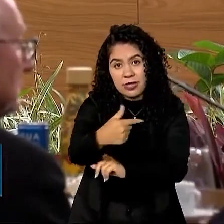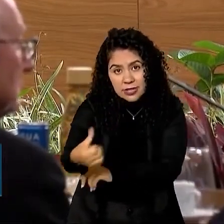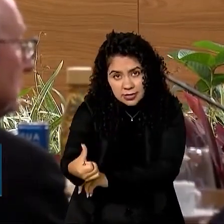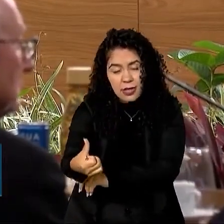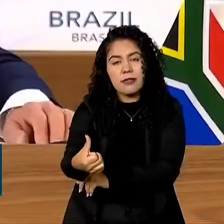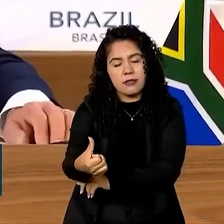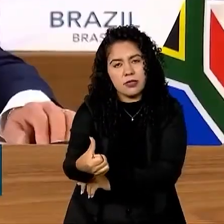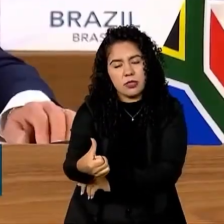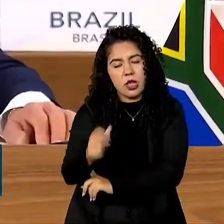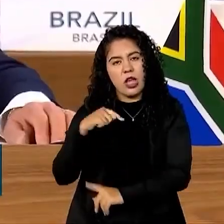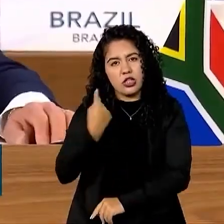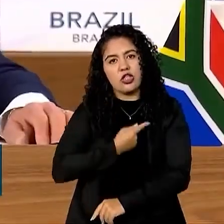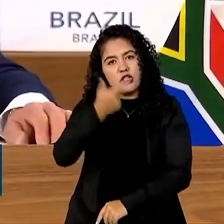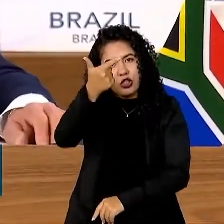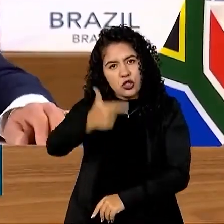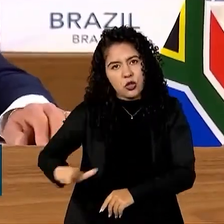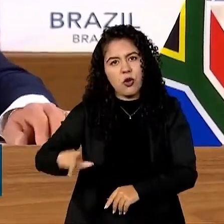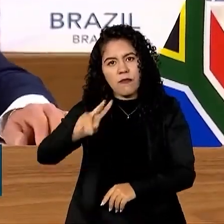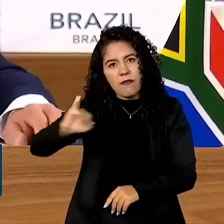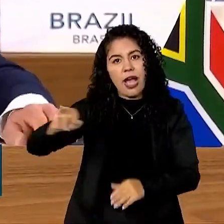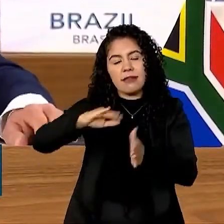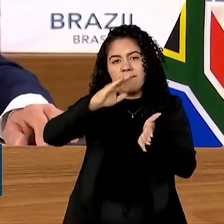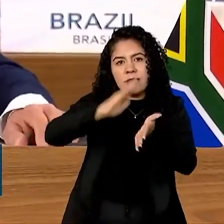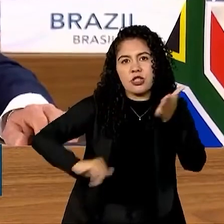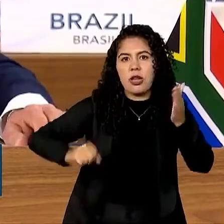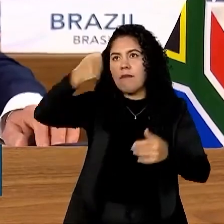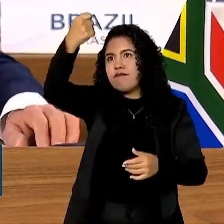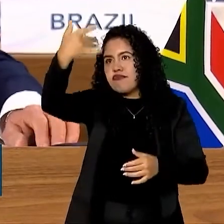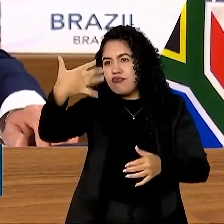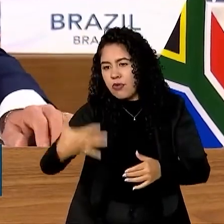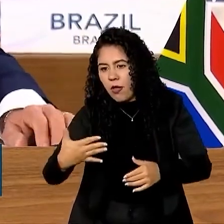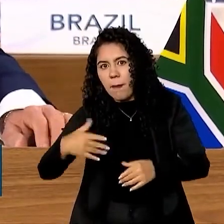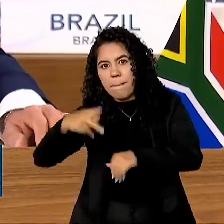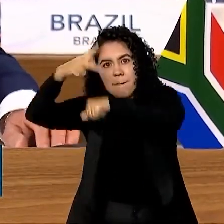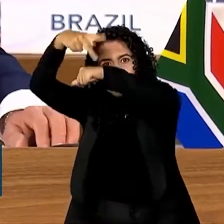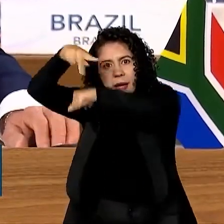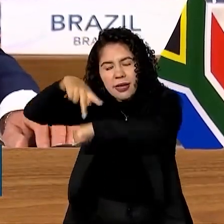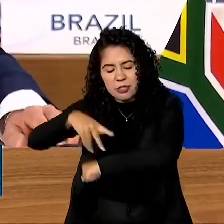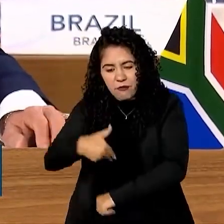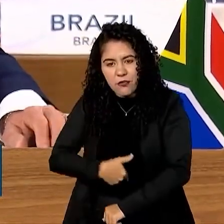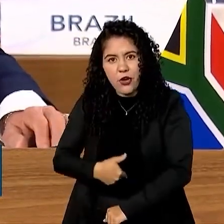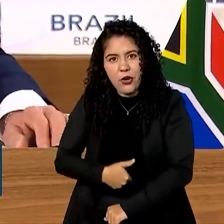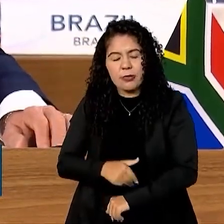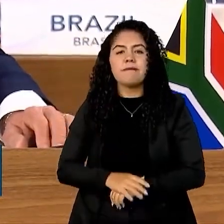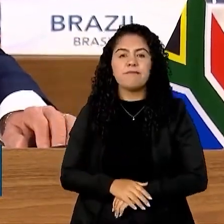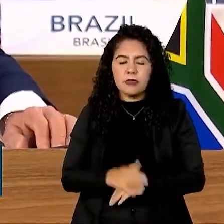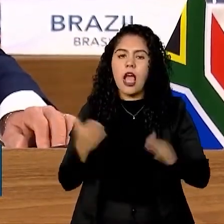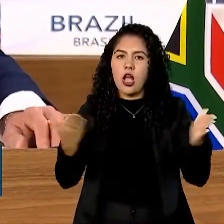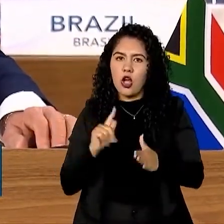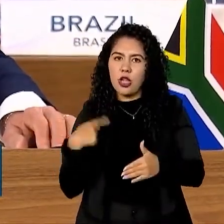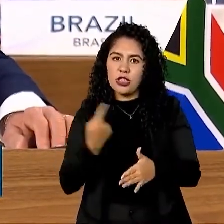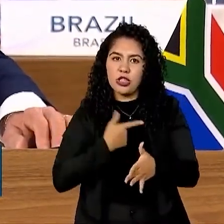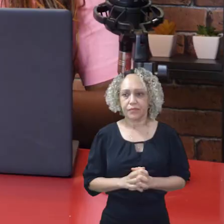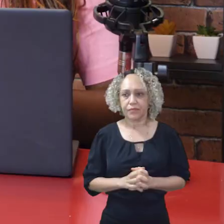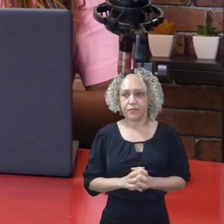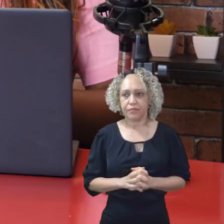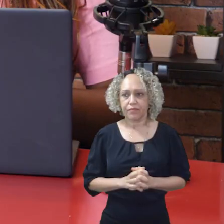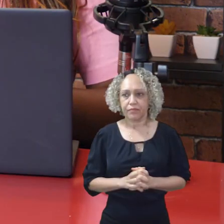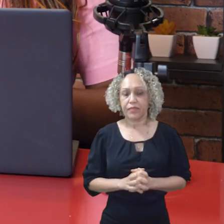novamente, sairemos do mapa da fome. E com a aliança, faremos muito